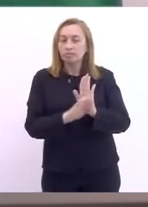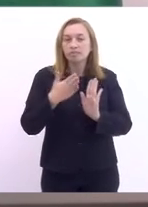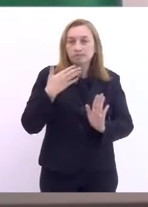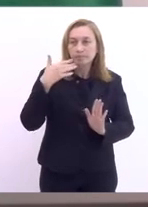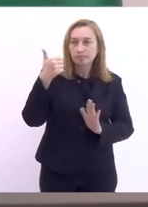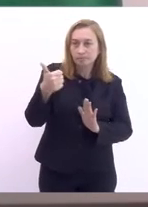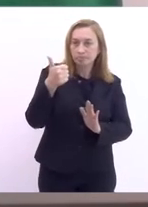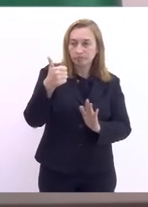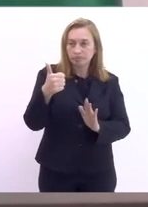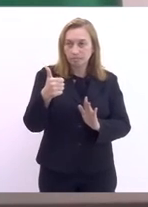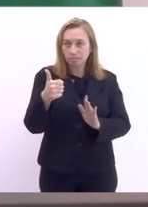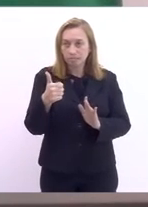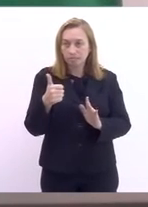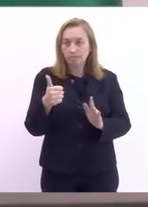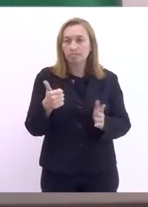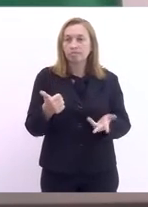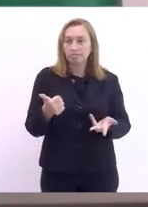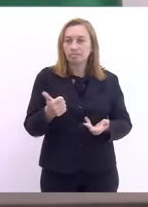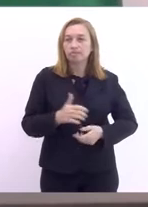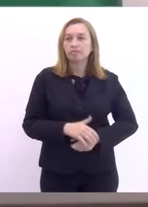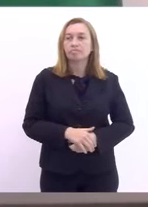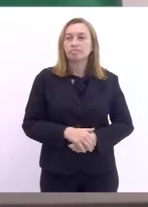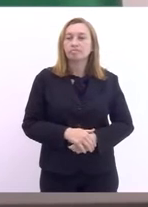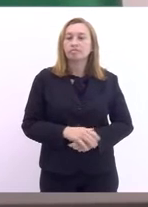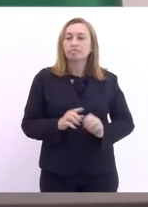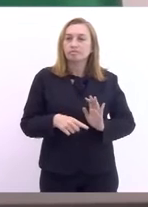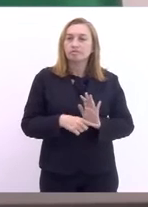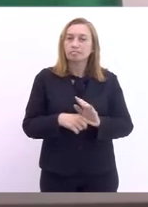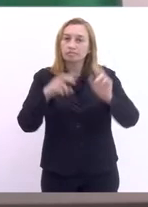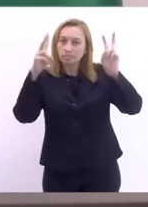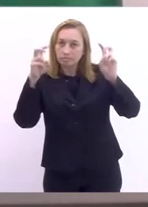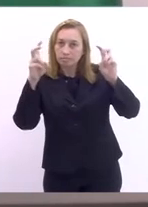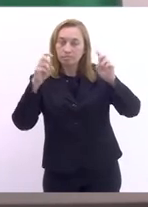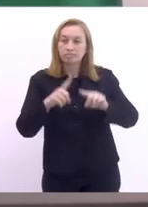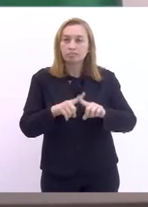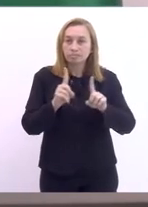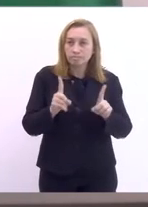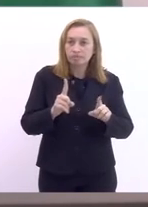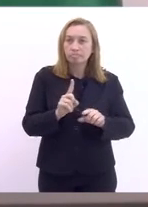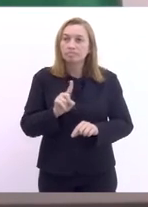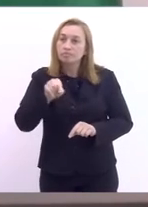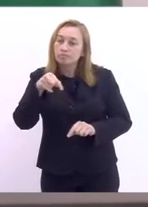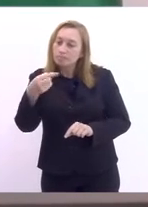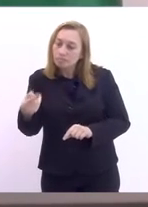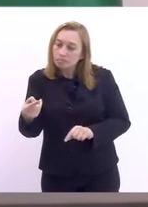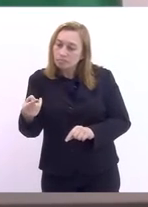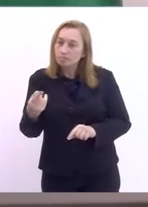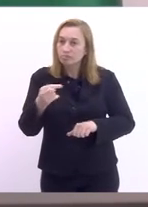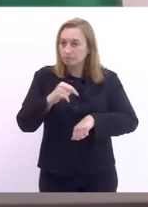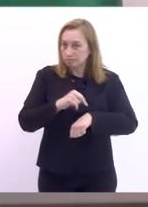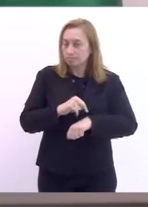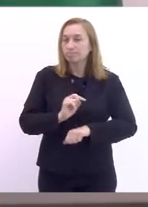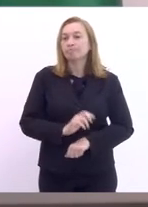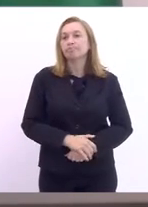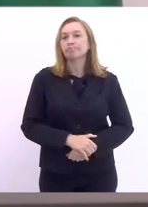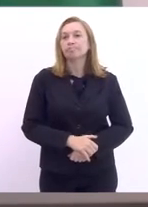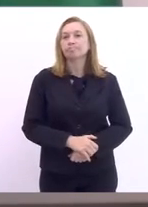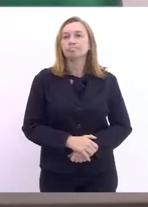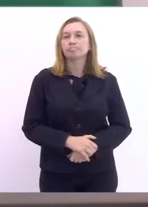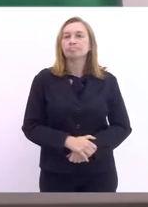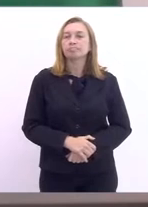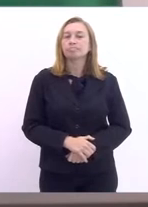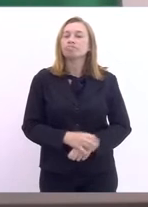melhor arredondar essa questão. Mas, de outro lado,